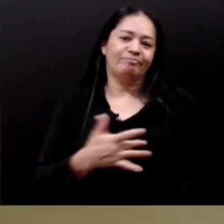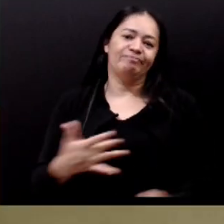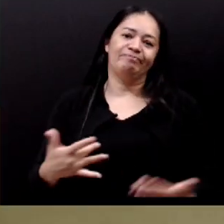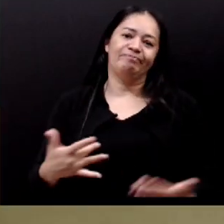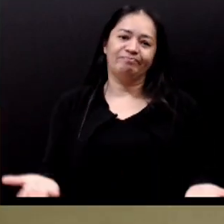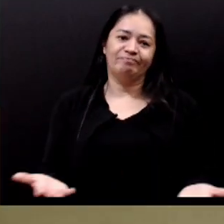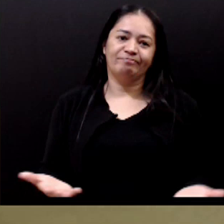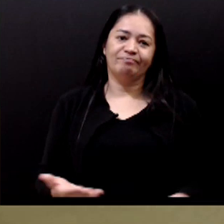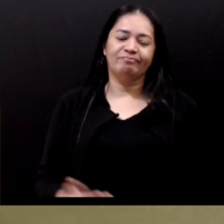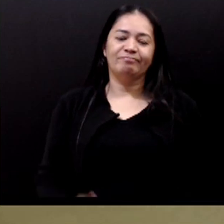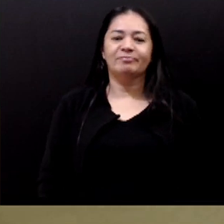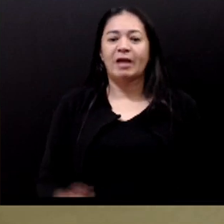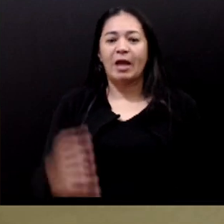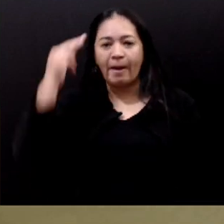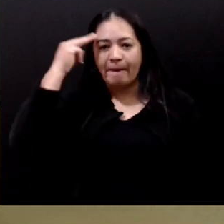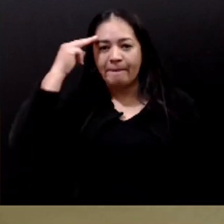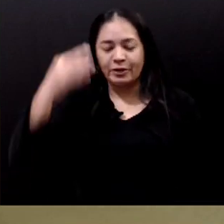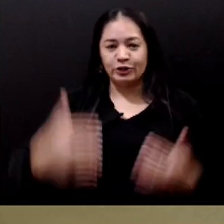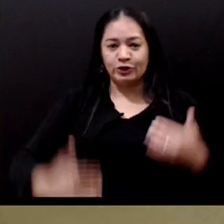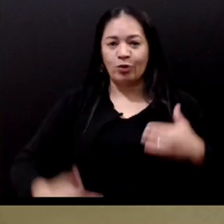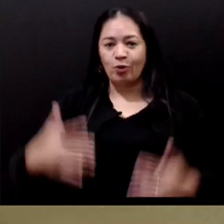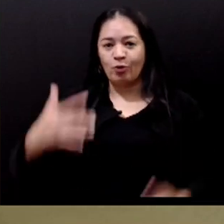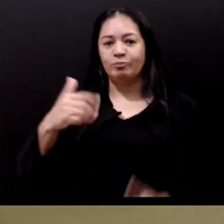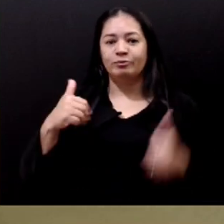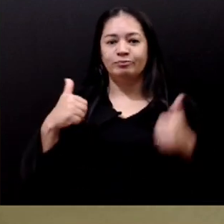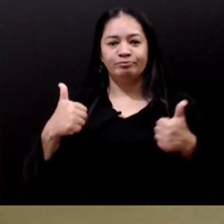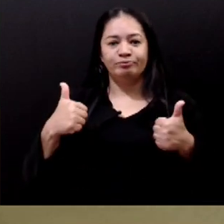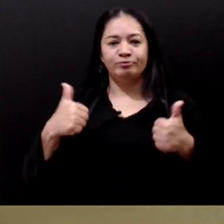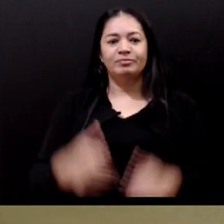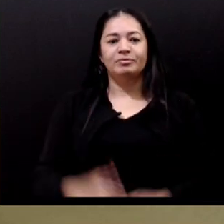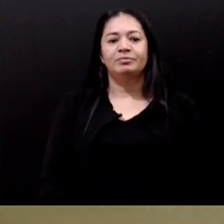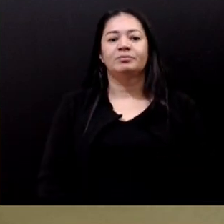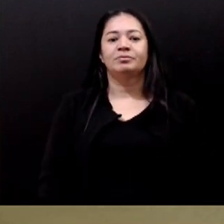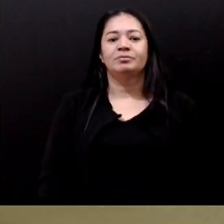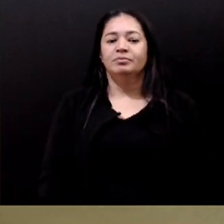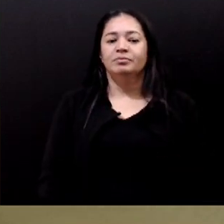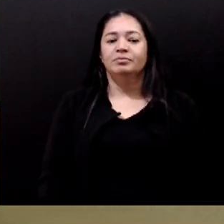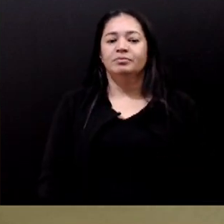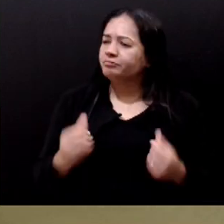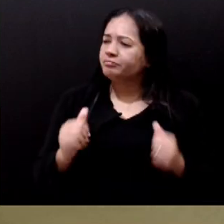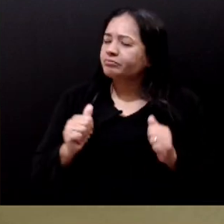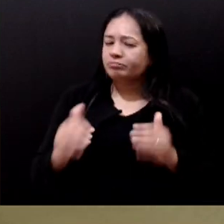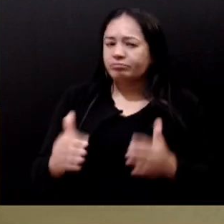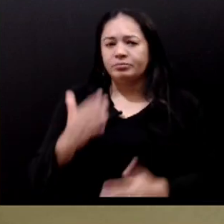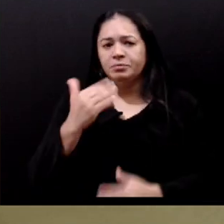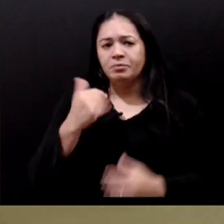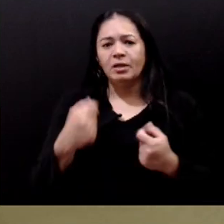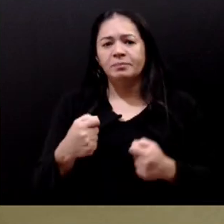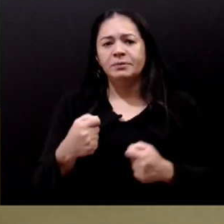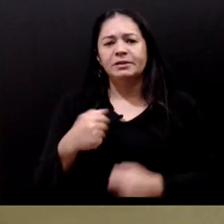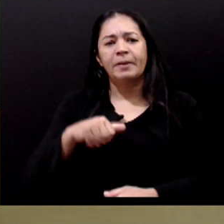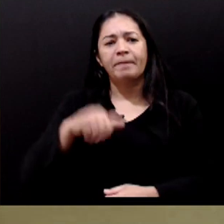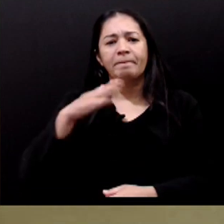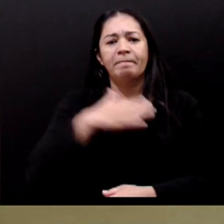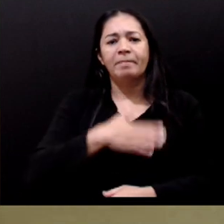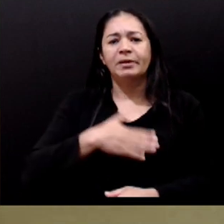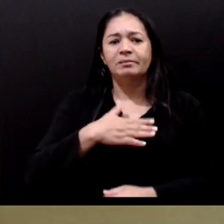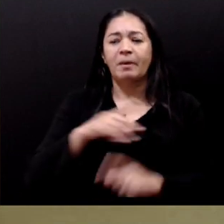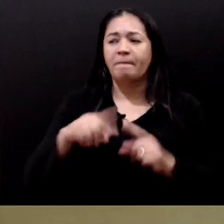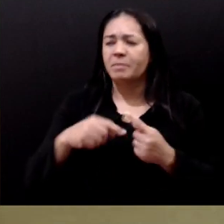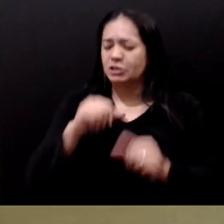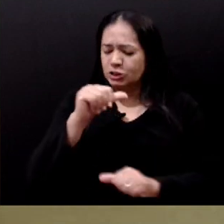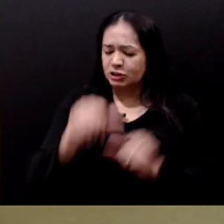né. Robson, por que o ato de comer ele deveria ser mais prazeroso e acaba se tornando uma fonte